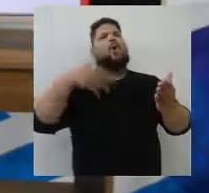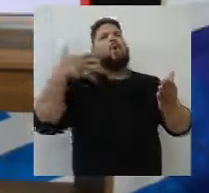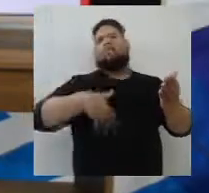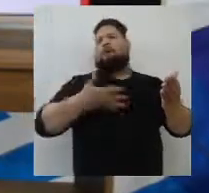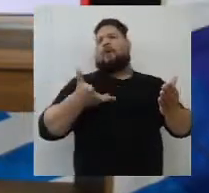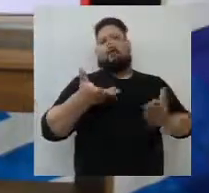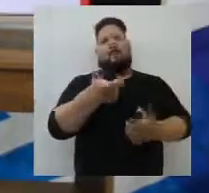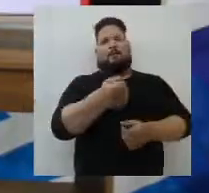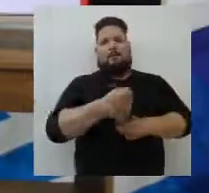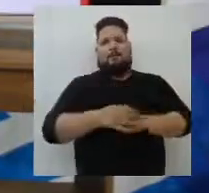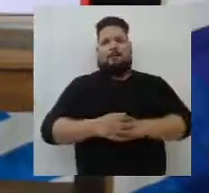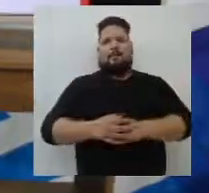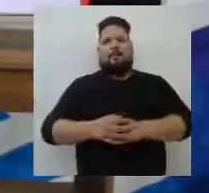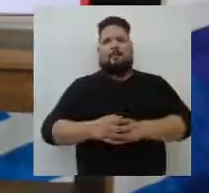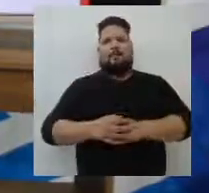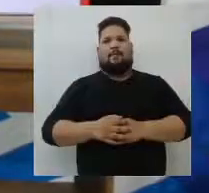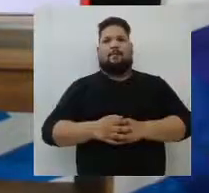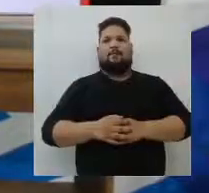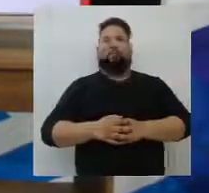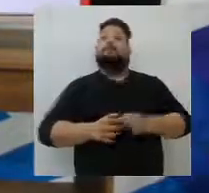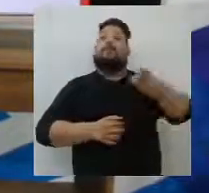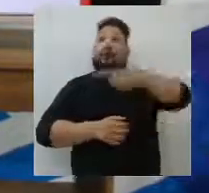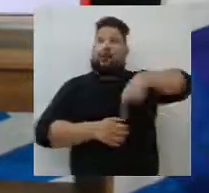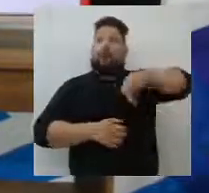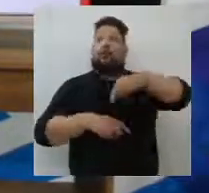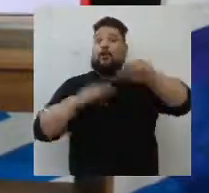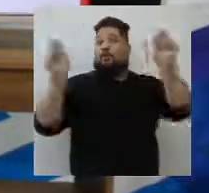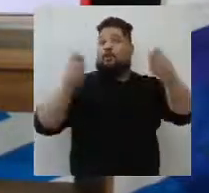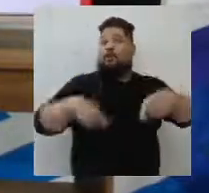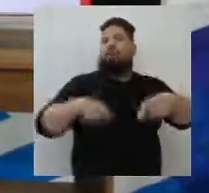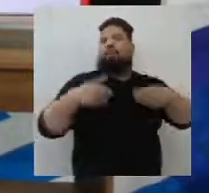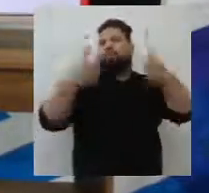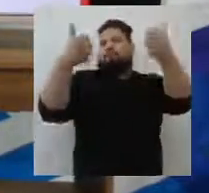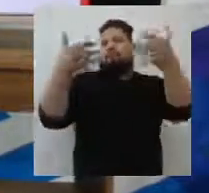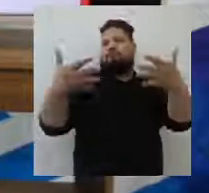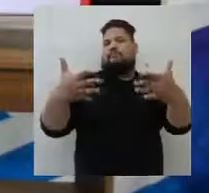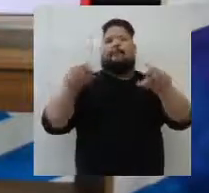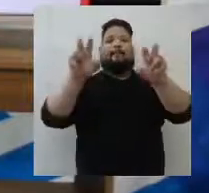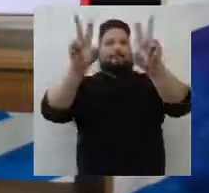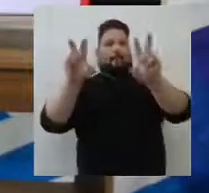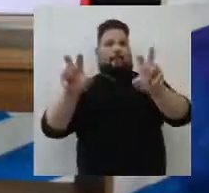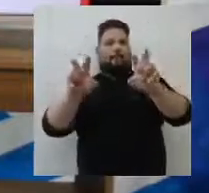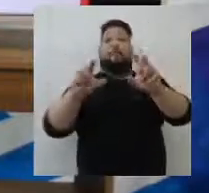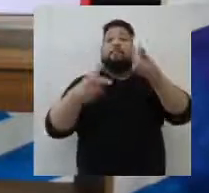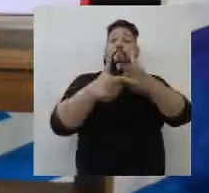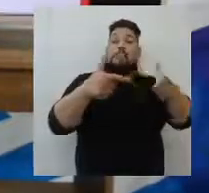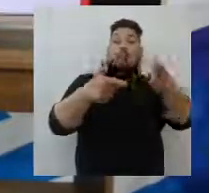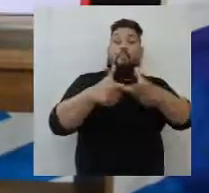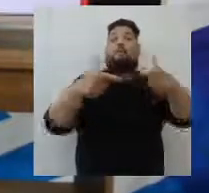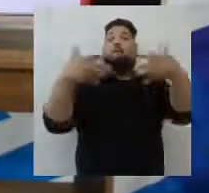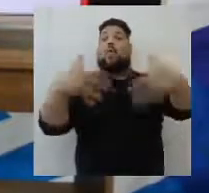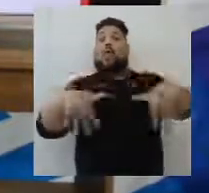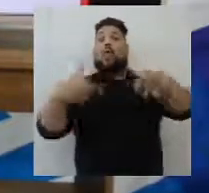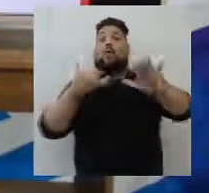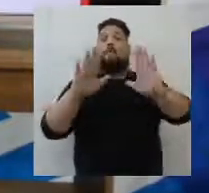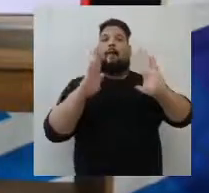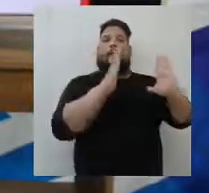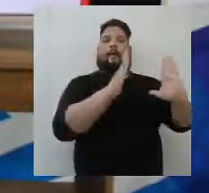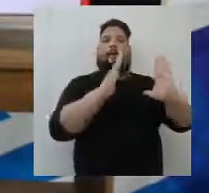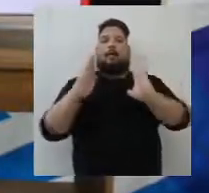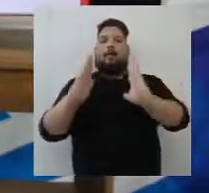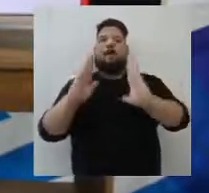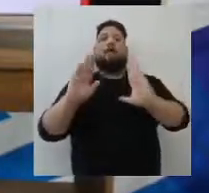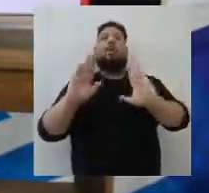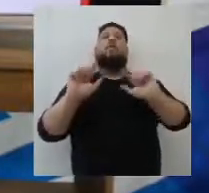bem? Então, a gente pode explicar alguns fatores dessa crise divididos em duas partes: os